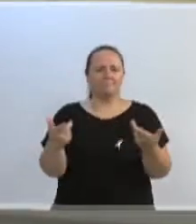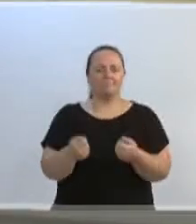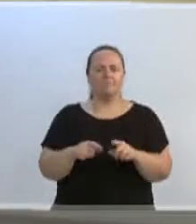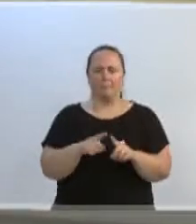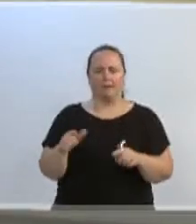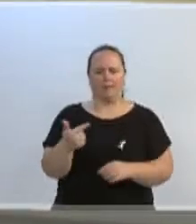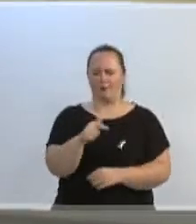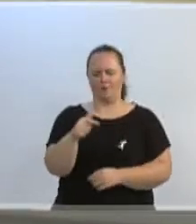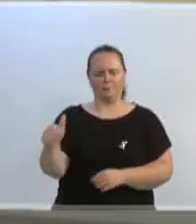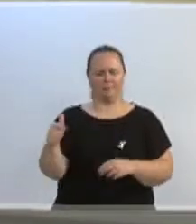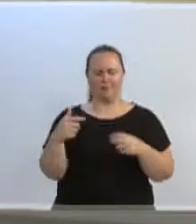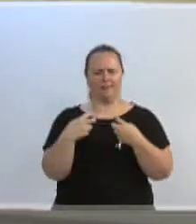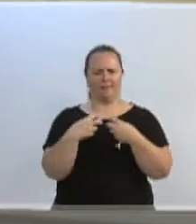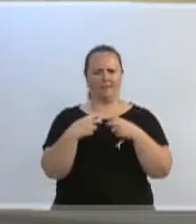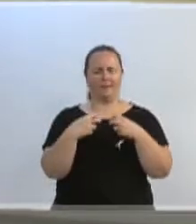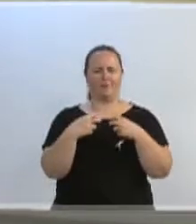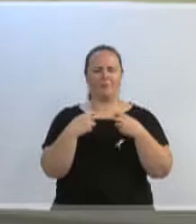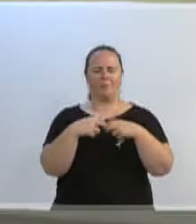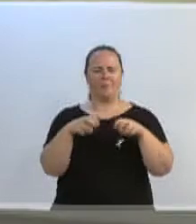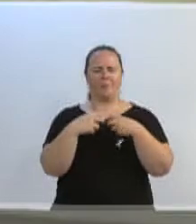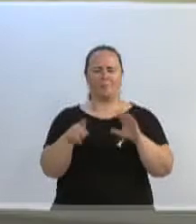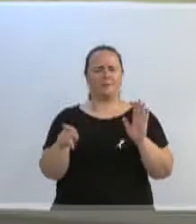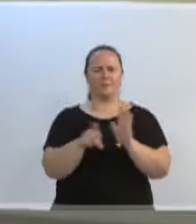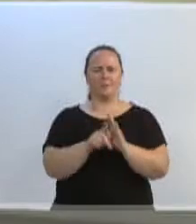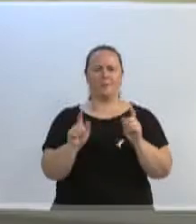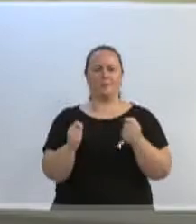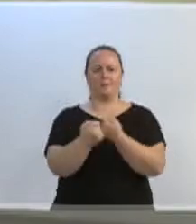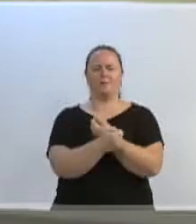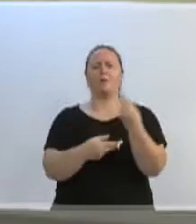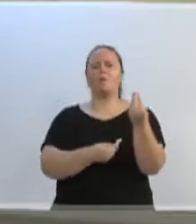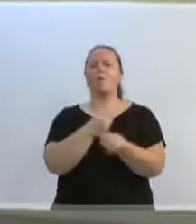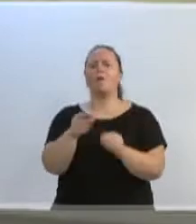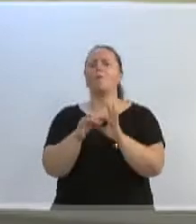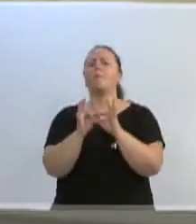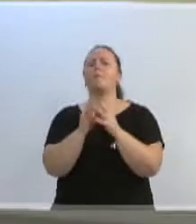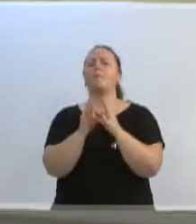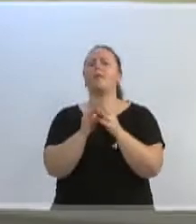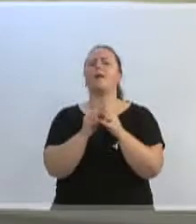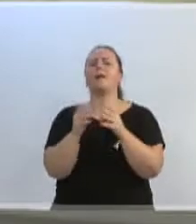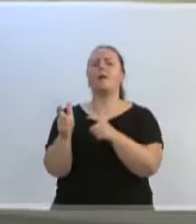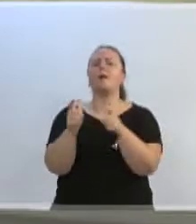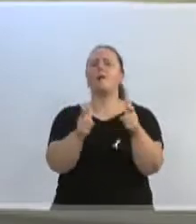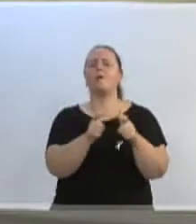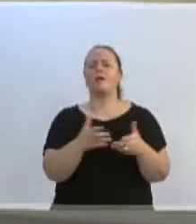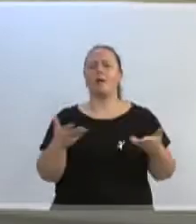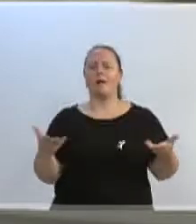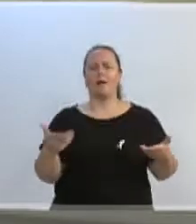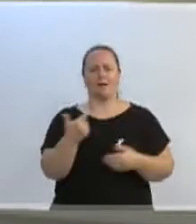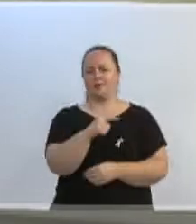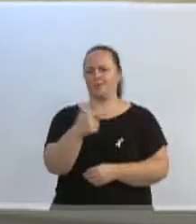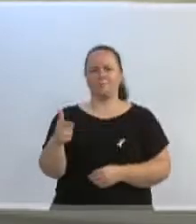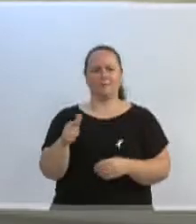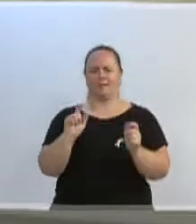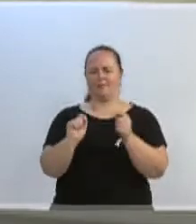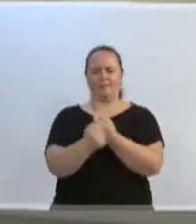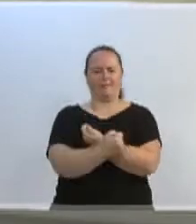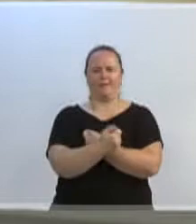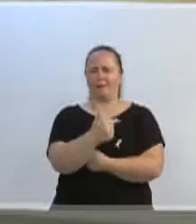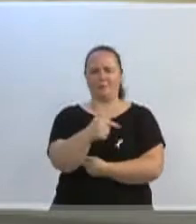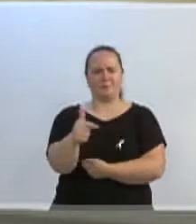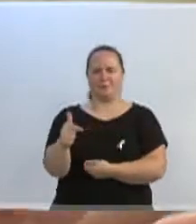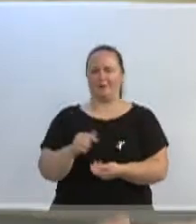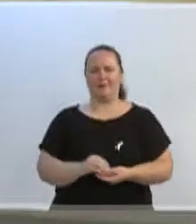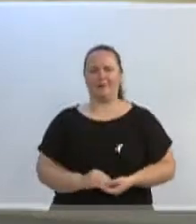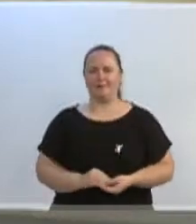adaptado. Como é que eles vão para o Parajasque, né? Os locais onde acontece o Parajasque não são adaptados. Se